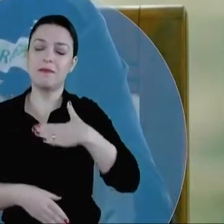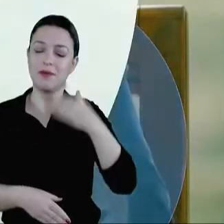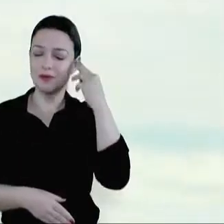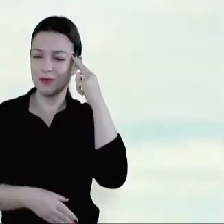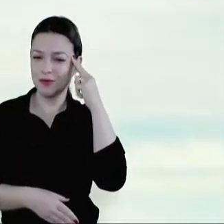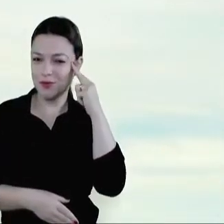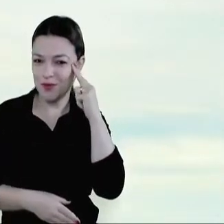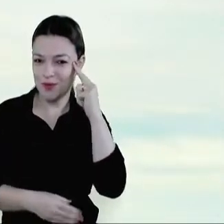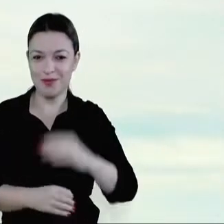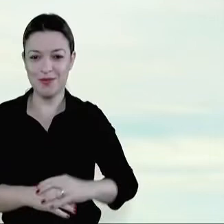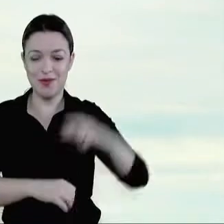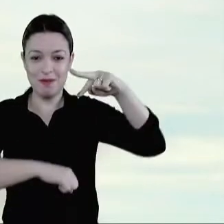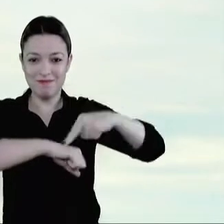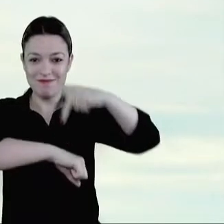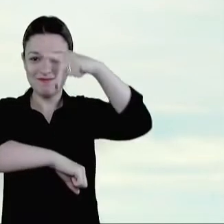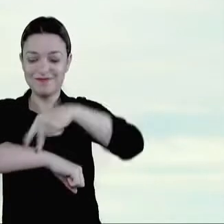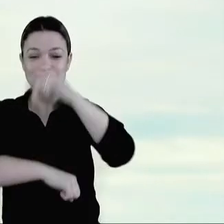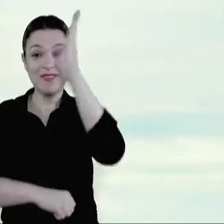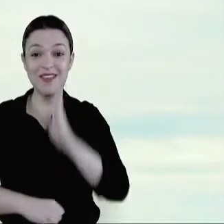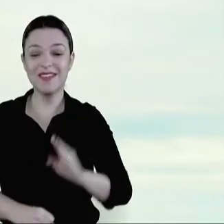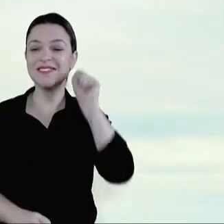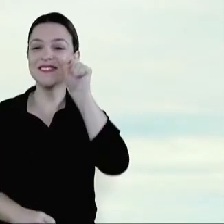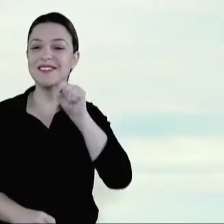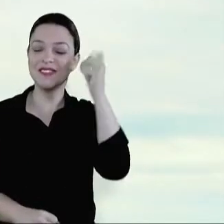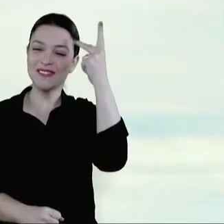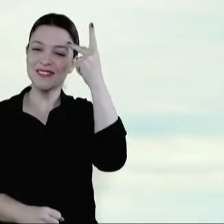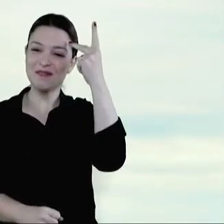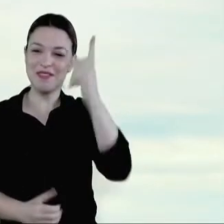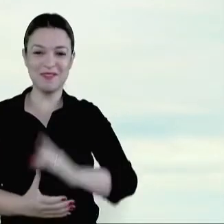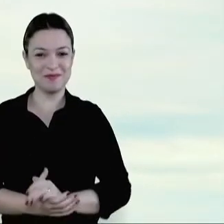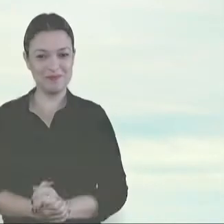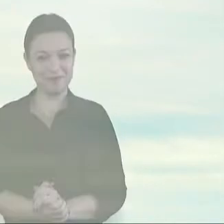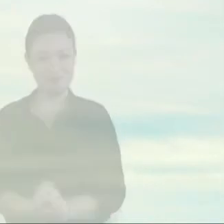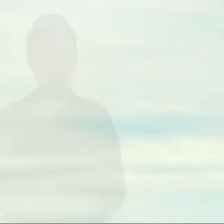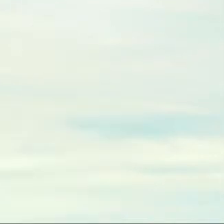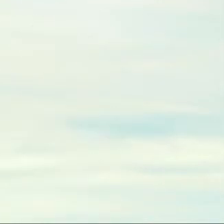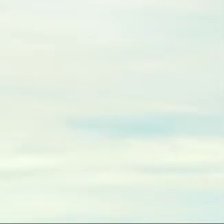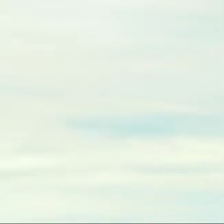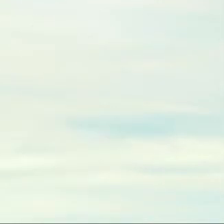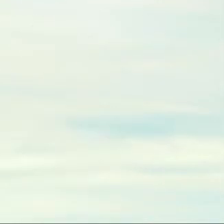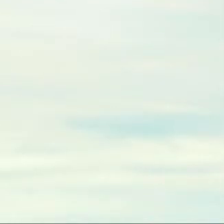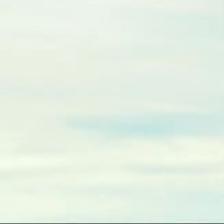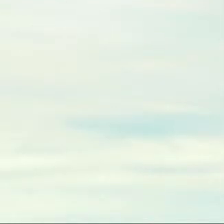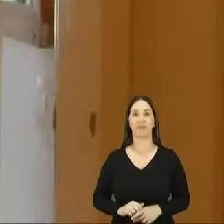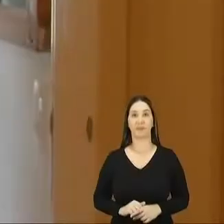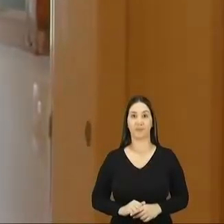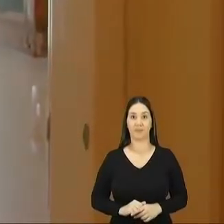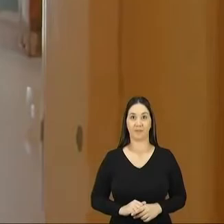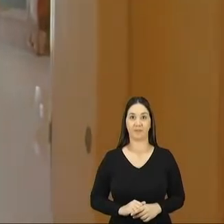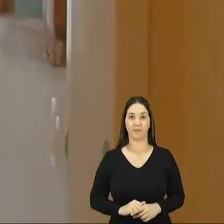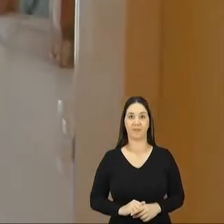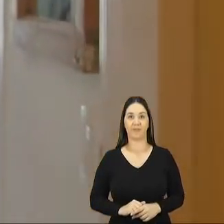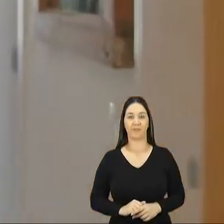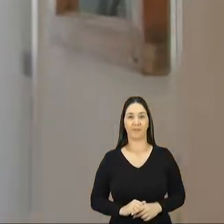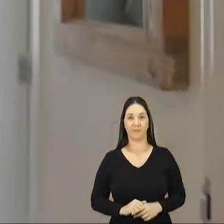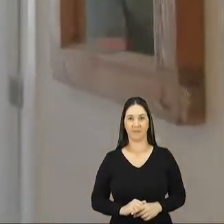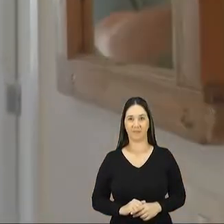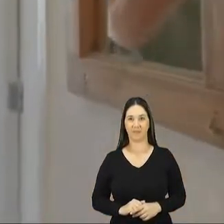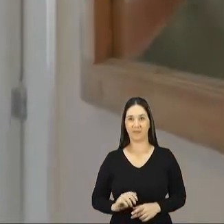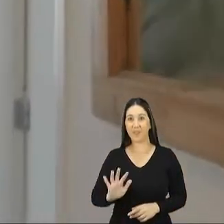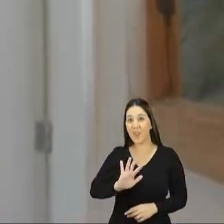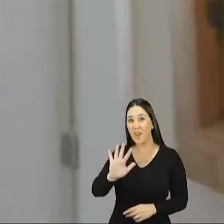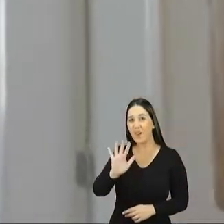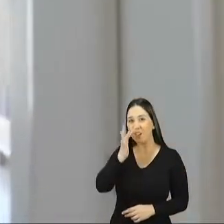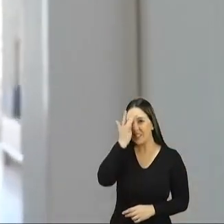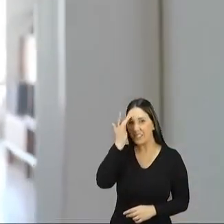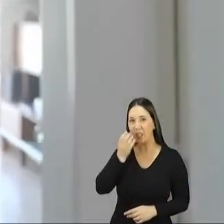sonho. Marcos Pontes, o astronauta brasileiro, o senador de São Paulo. Oi, gente, tudo